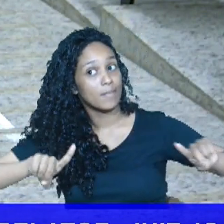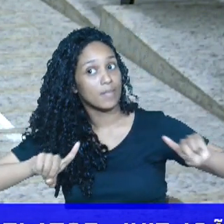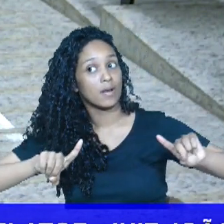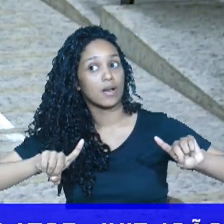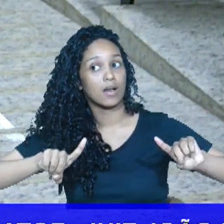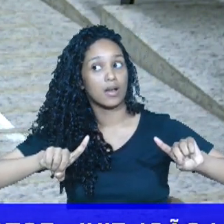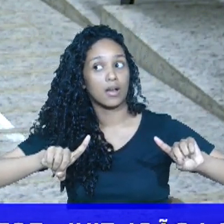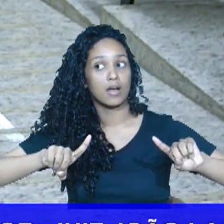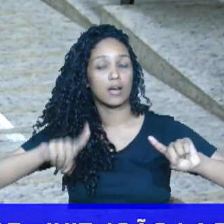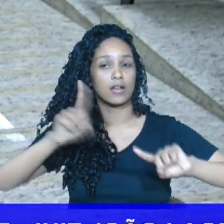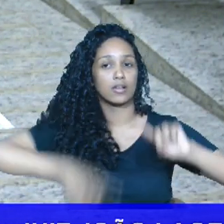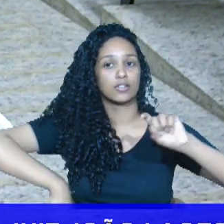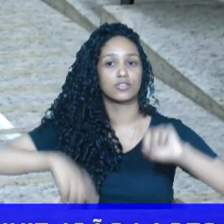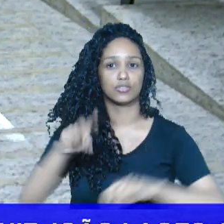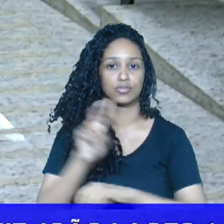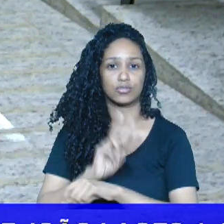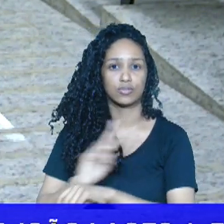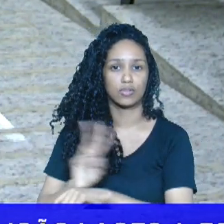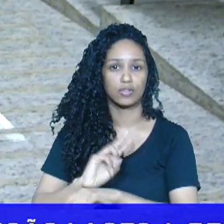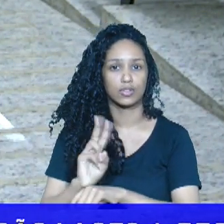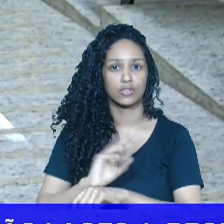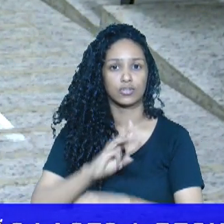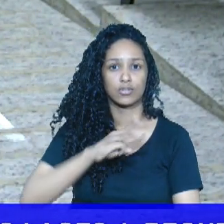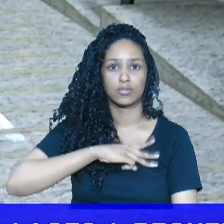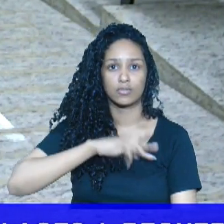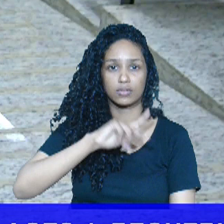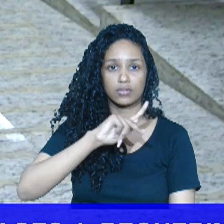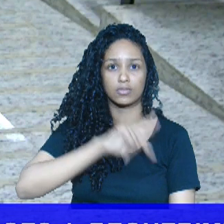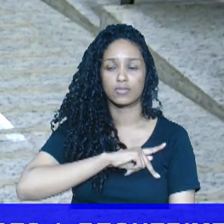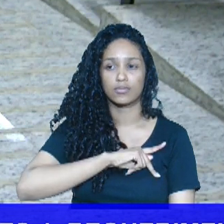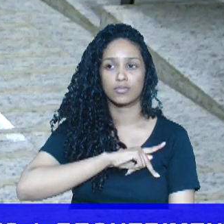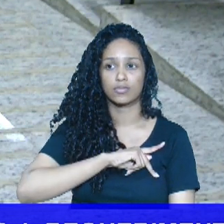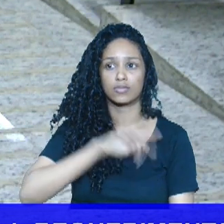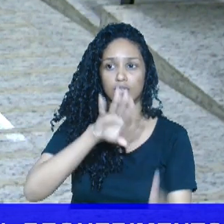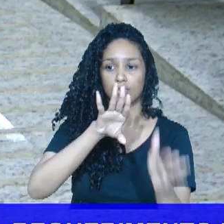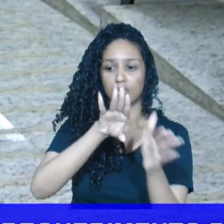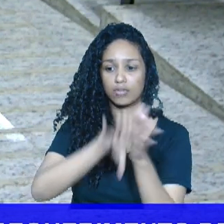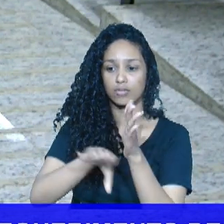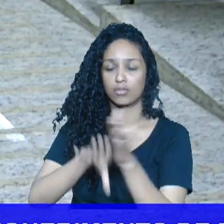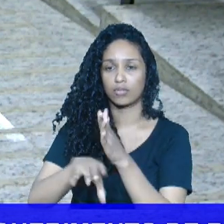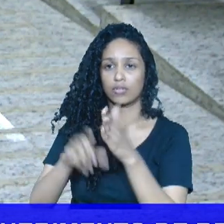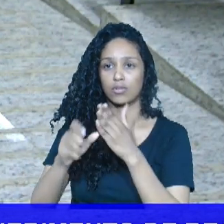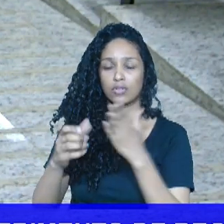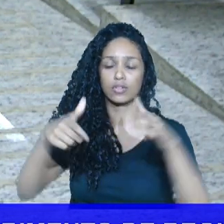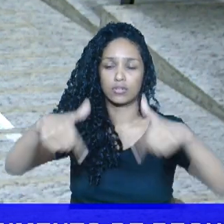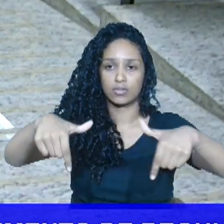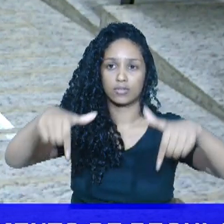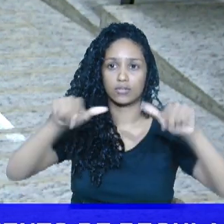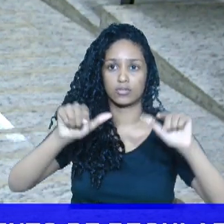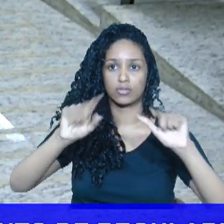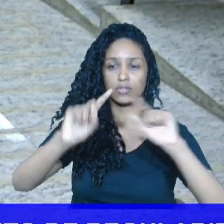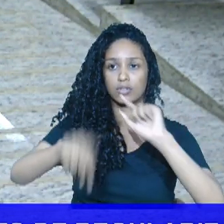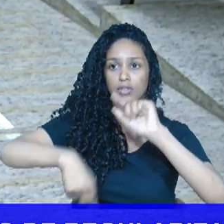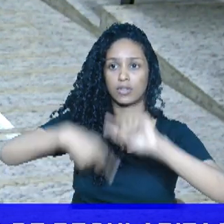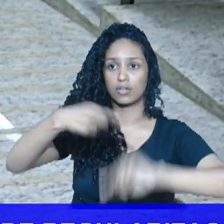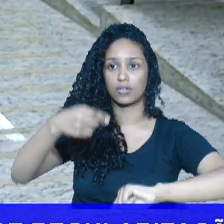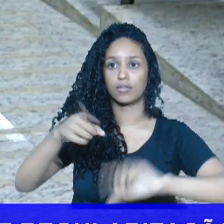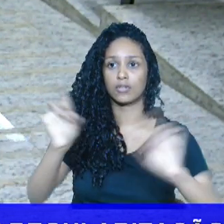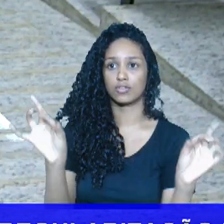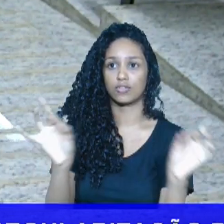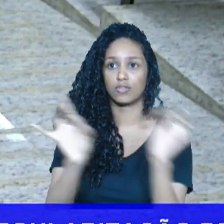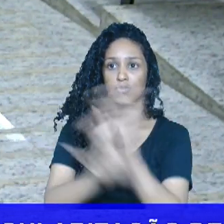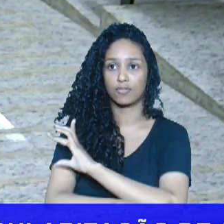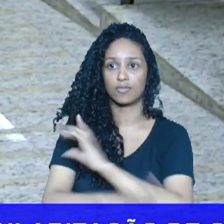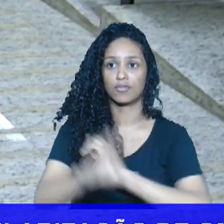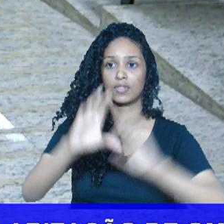do Ministério Público, de que a emissão da certidão de quitação somente se deva dar após o término da legislatura. Então,